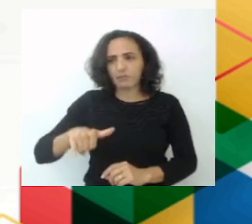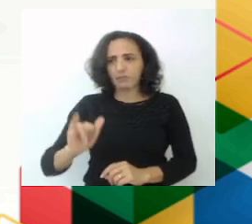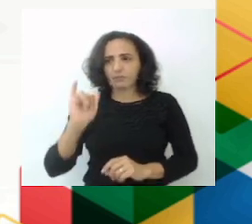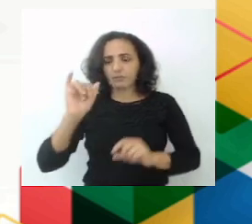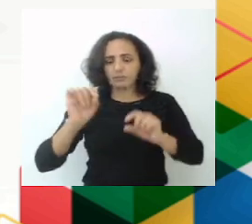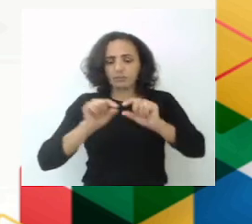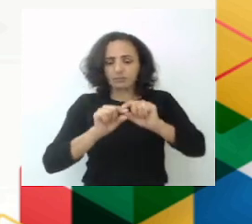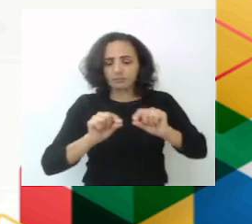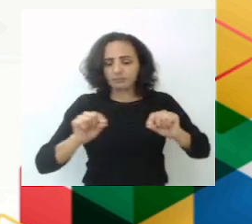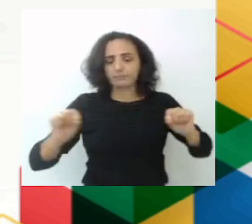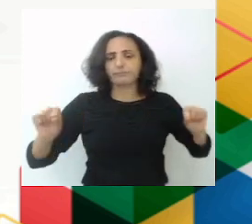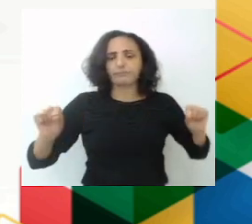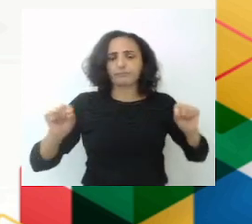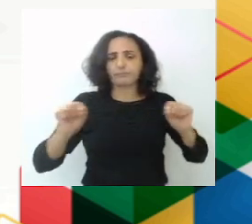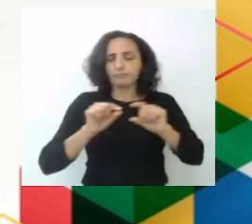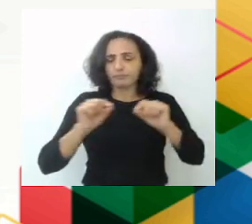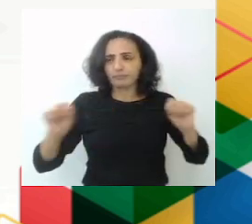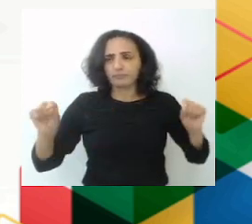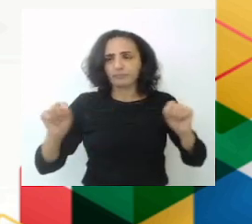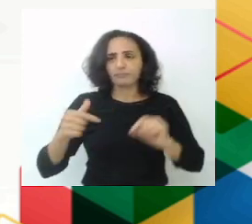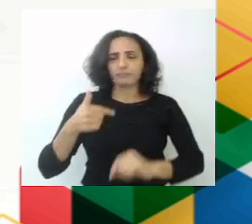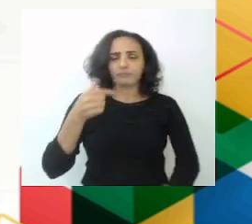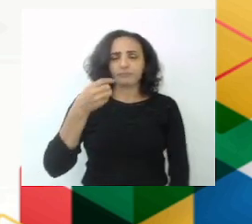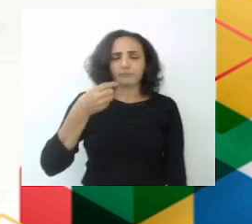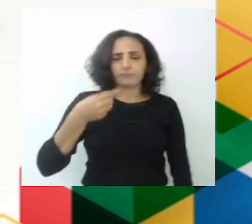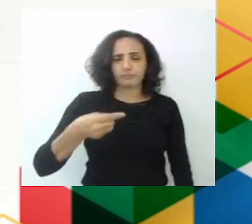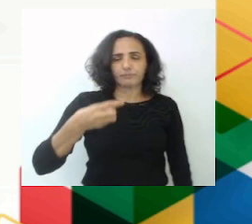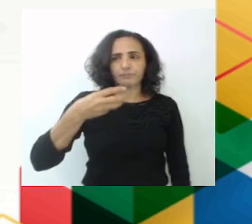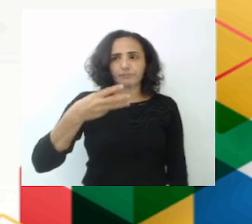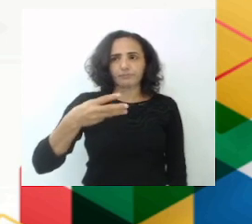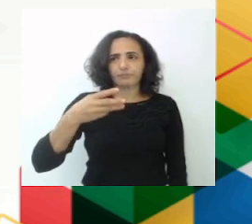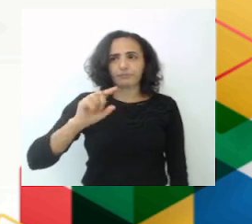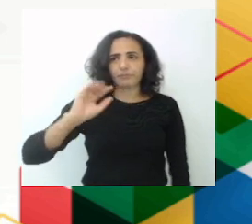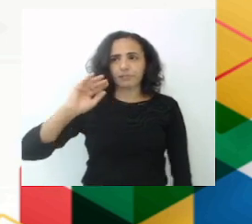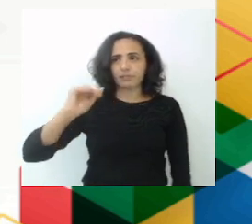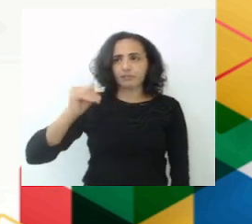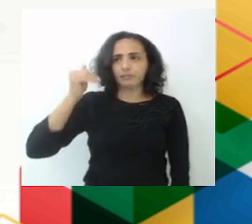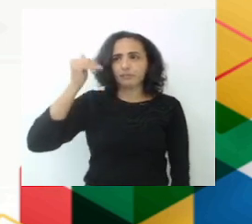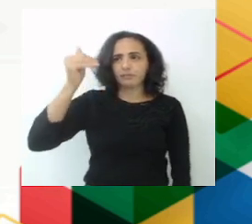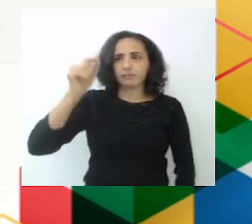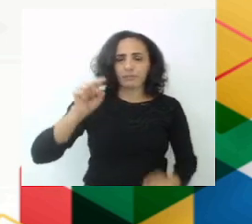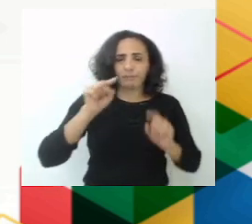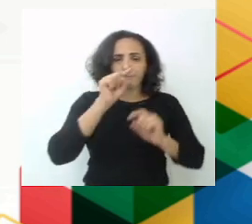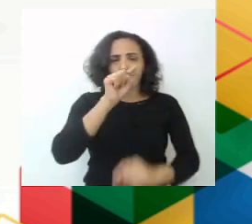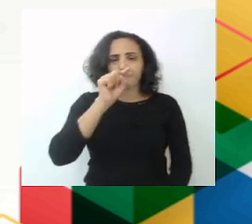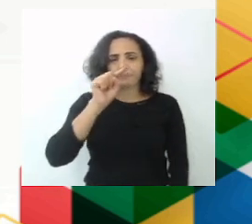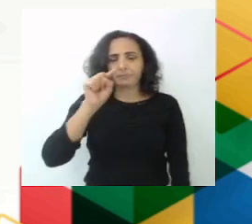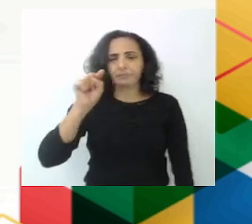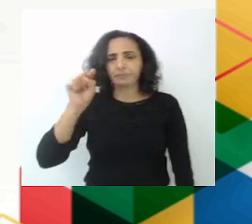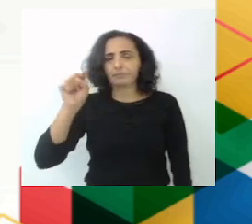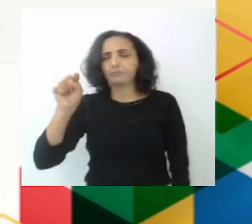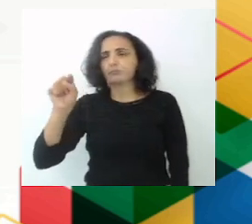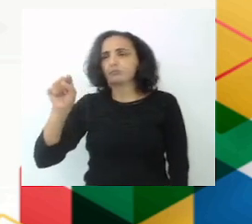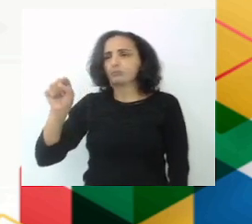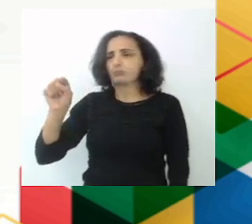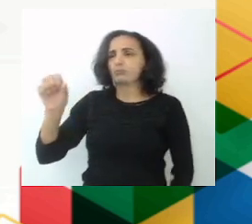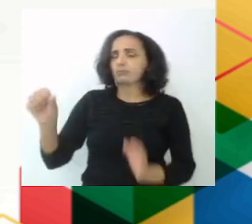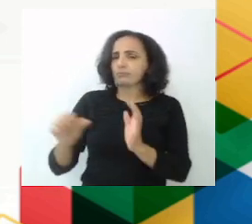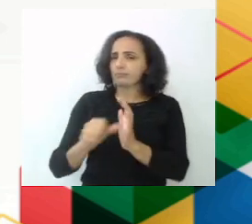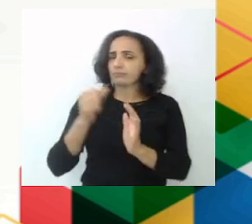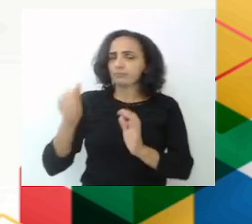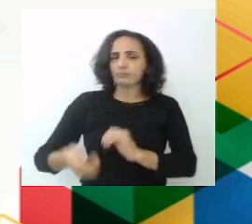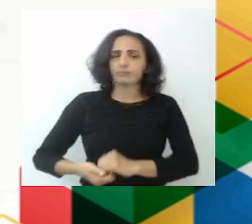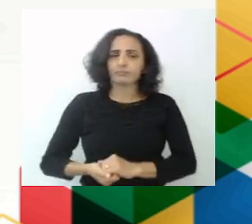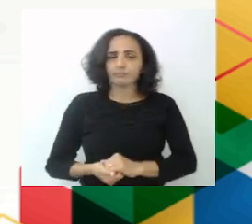vertical. Então, está aqui, menos 3 e o 8 está aqui em cima. Então, você liga esses dois pontos. Está aí o primeiro ponto. O